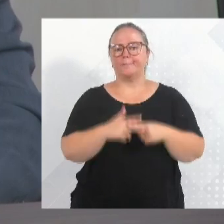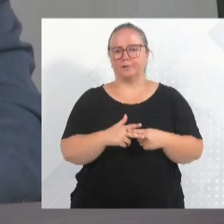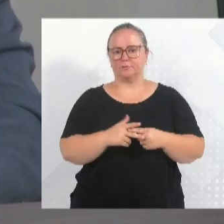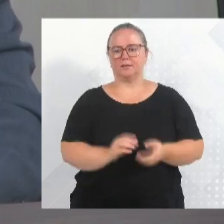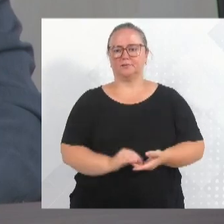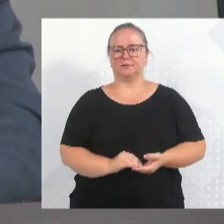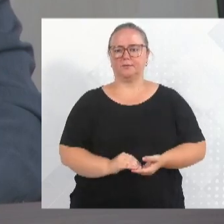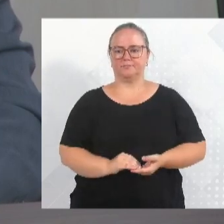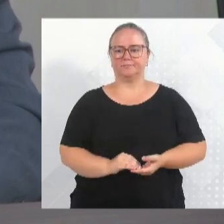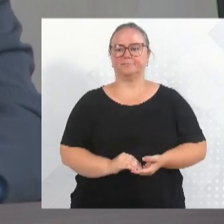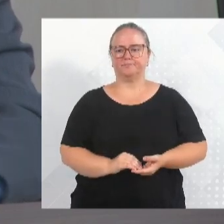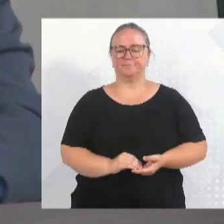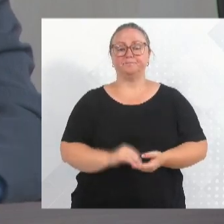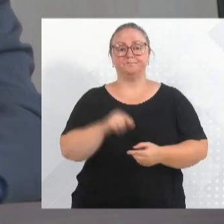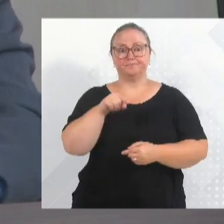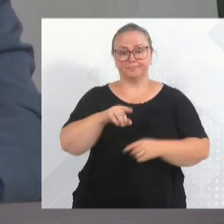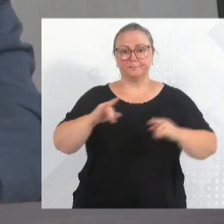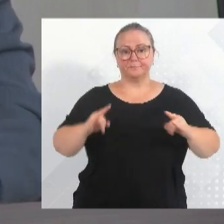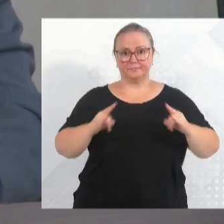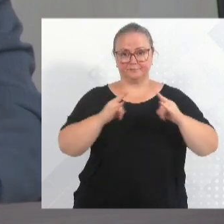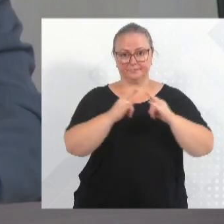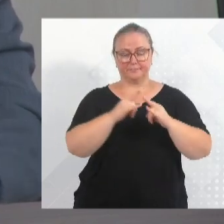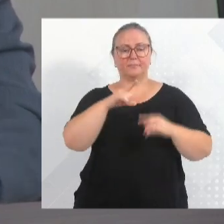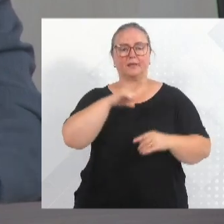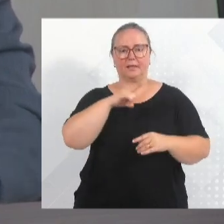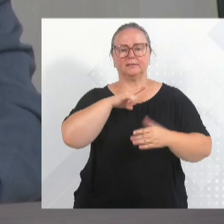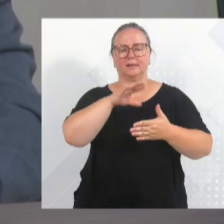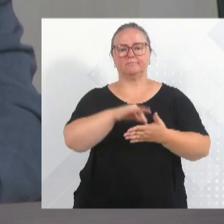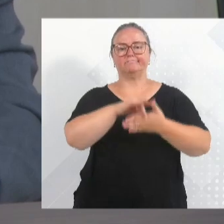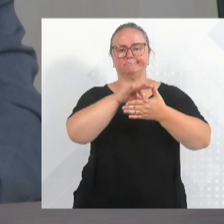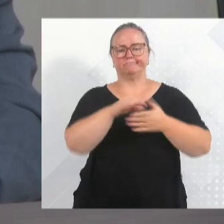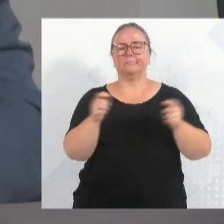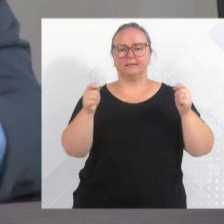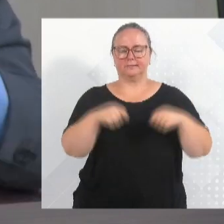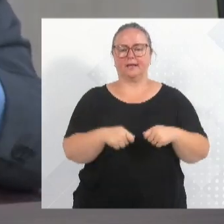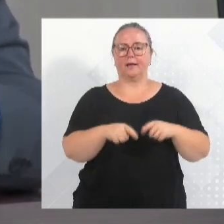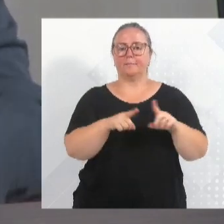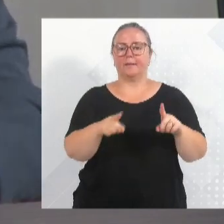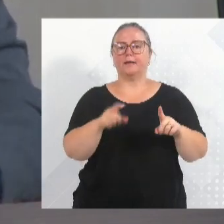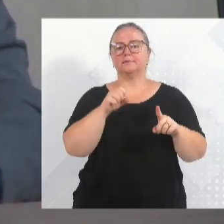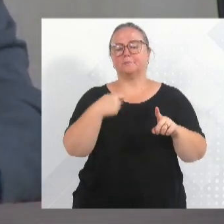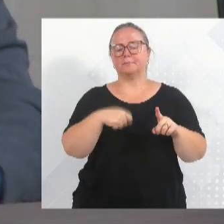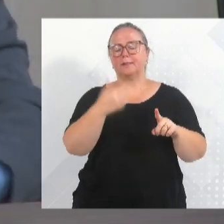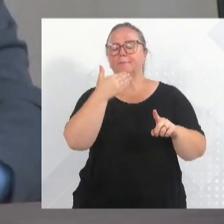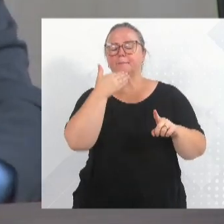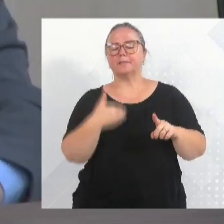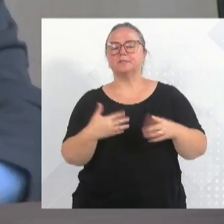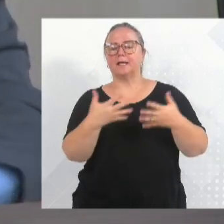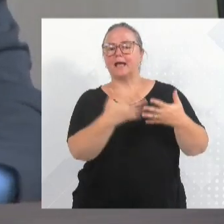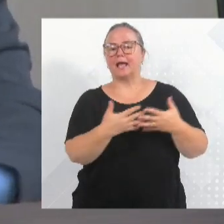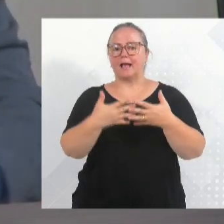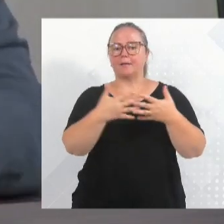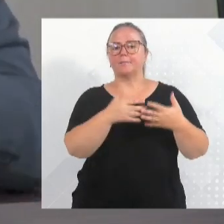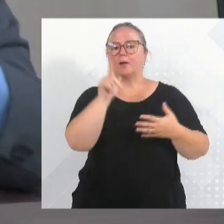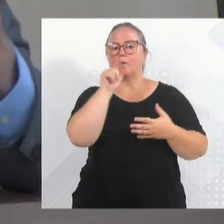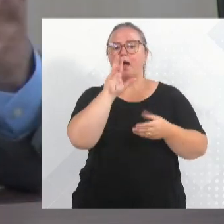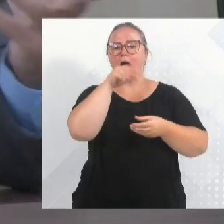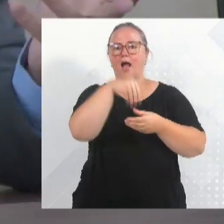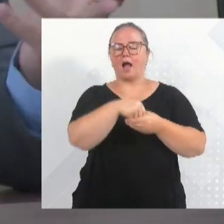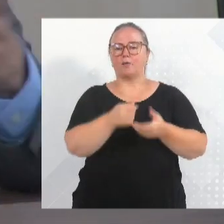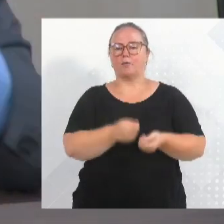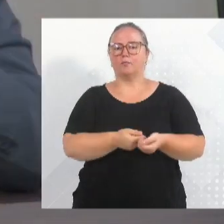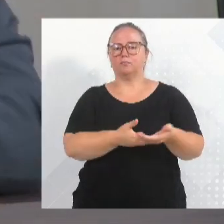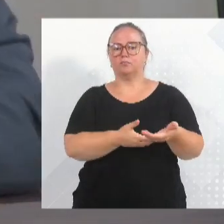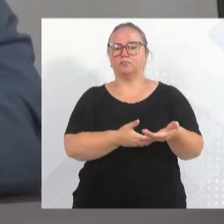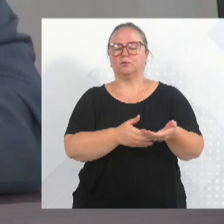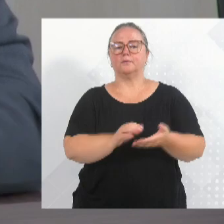têm prioridade no abastecimento, e o restabelecimento pode ser realizado por meio de envio de caminhões-pipa, e também o Hospital eu não sei o